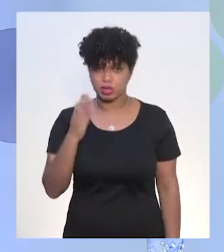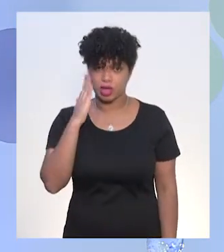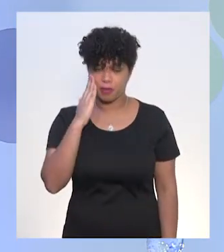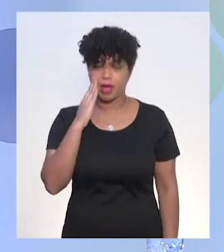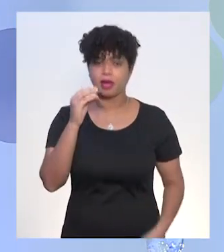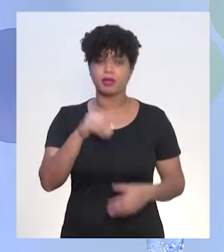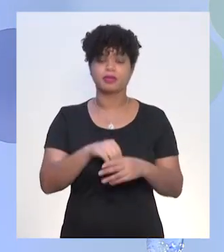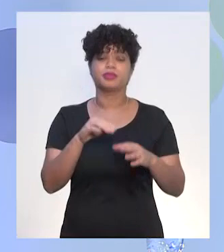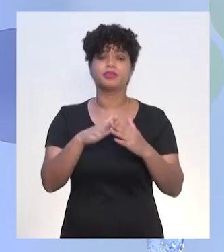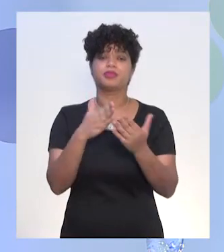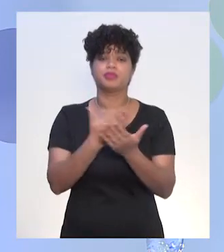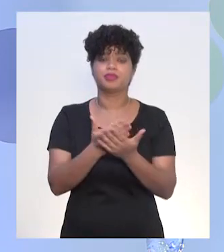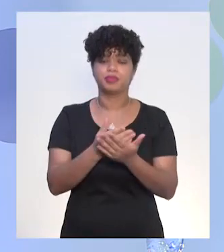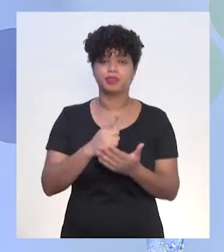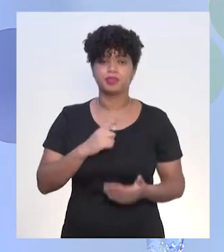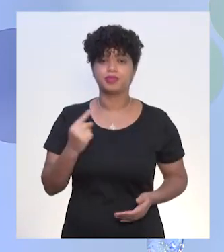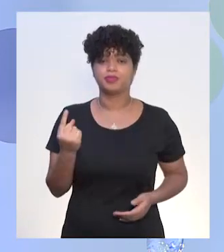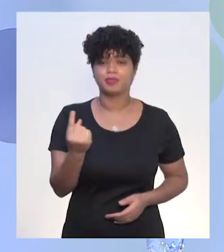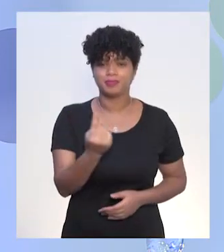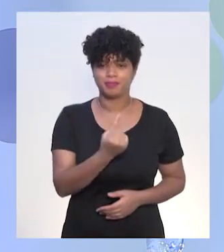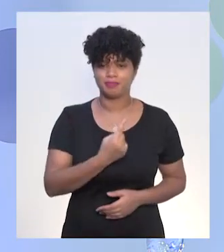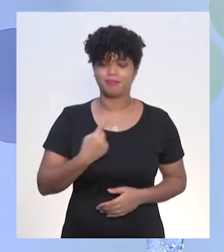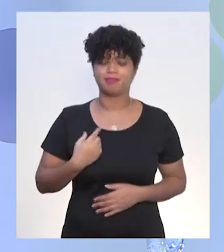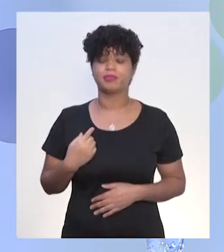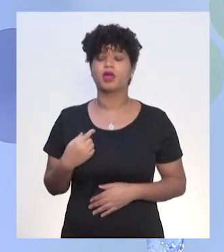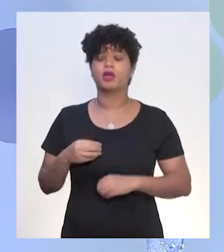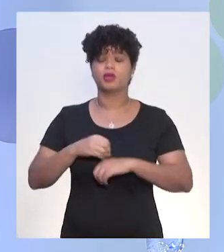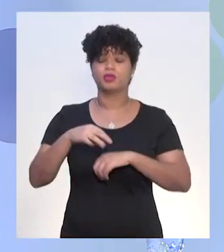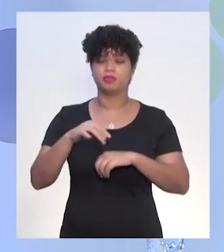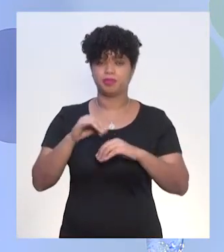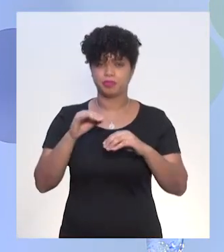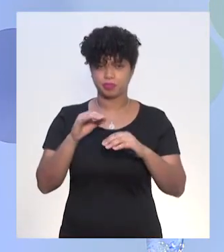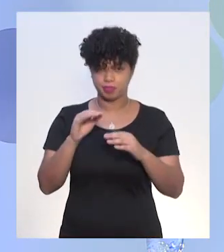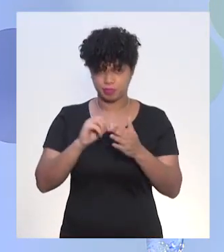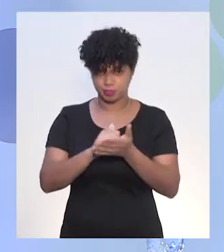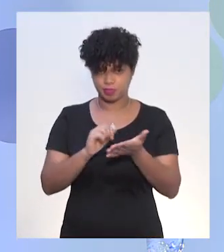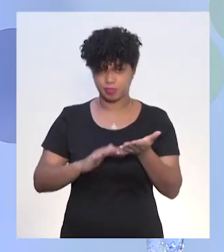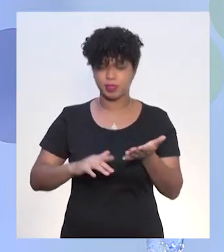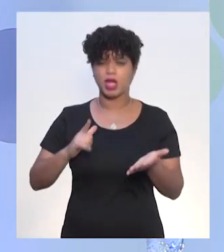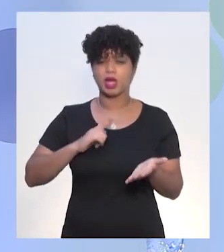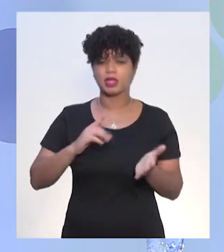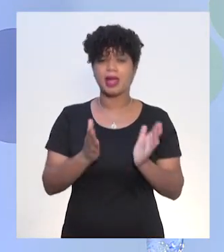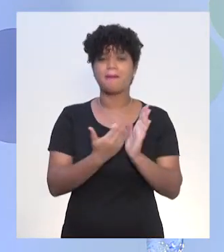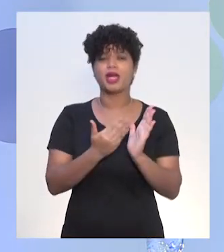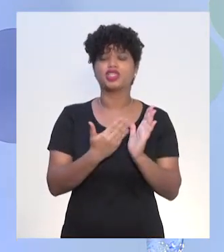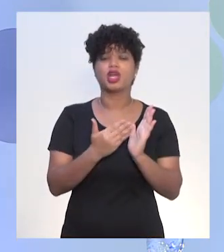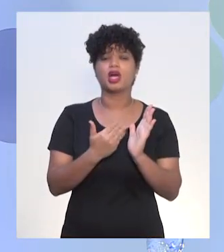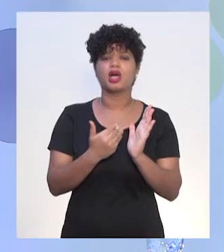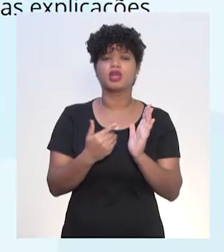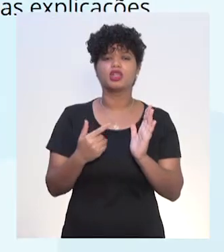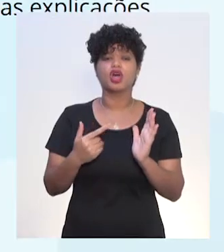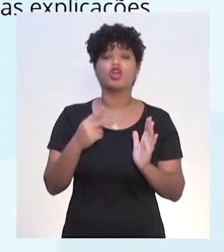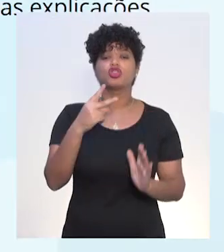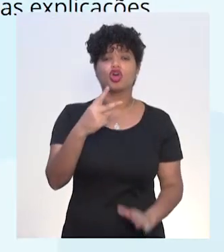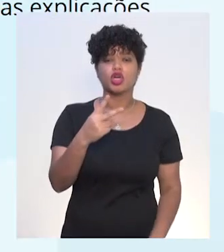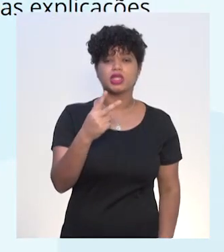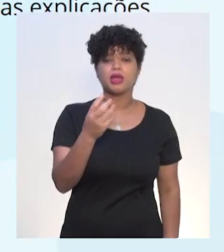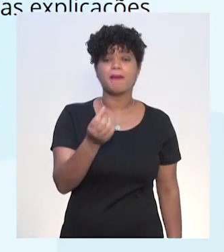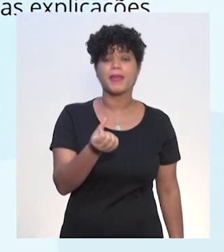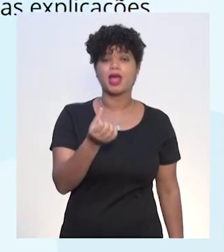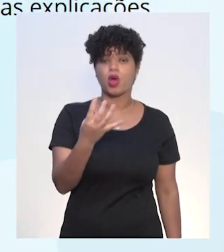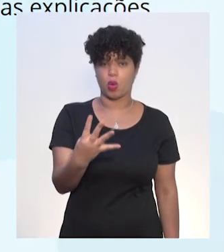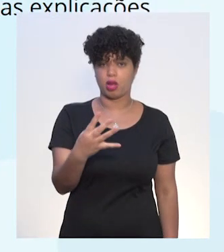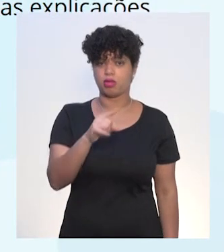escolas né Essa é uma sugestão de uma atividade que inclusive está lá no caderno do aluno se eu não me engano ta a página ali